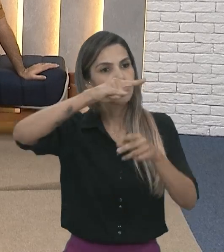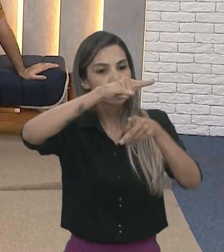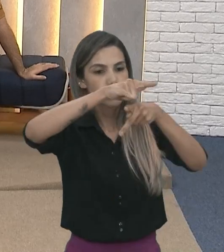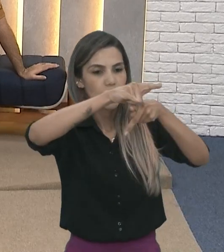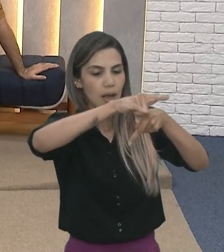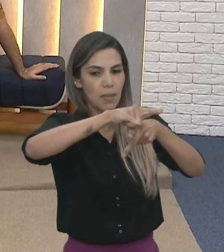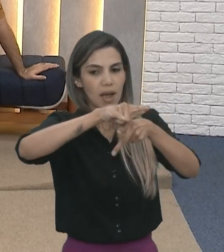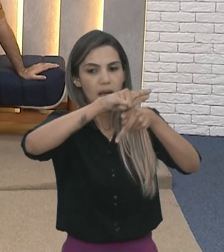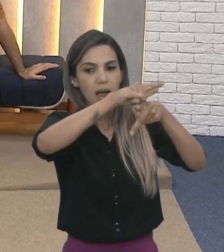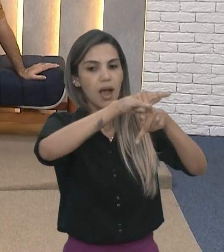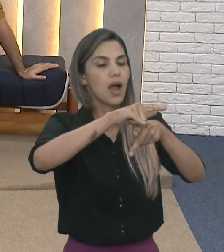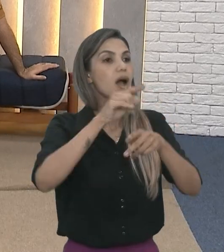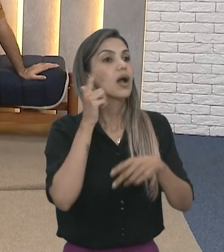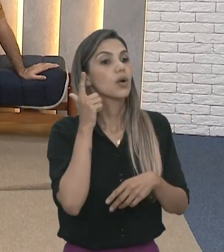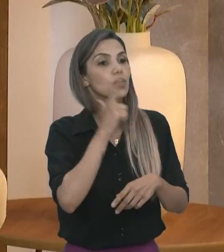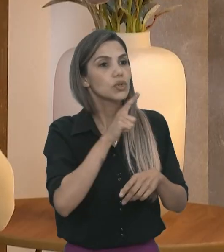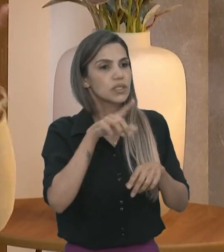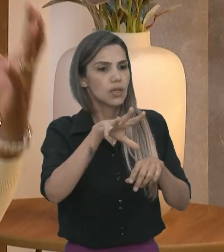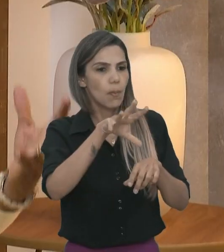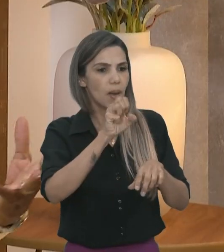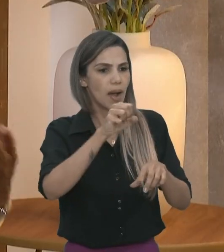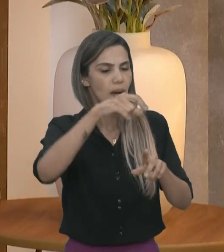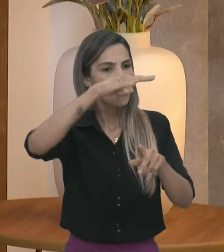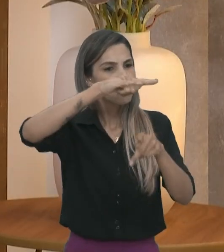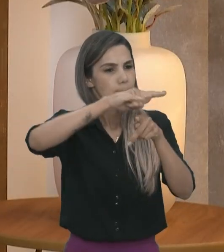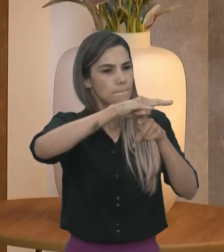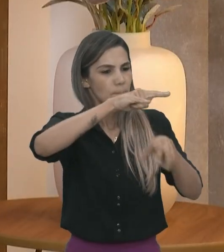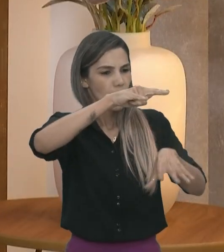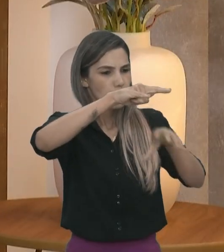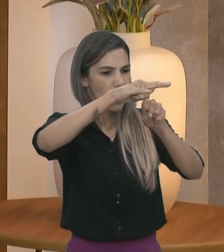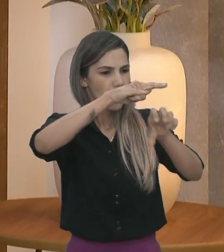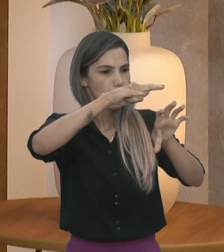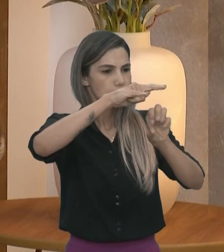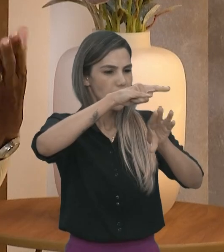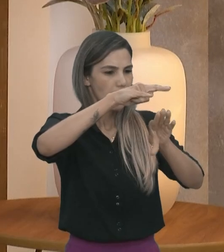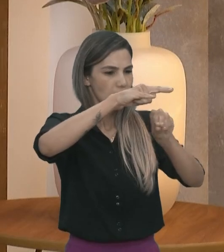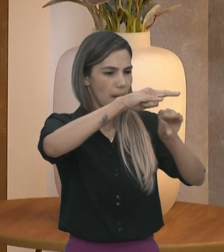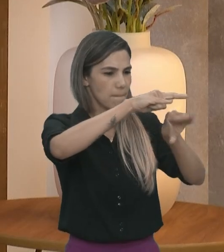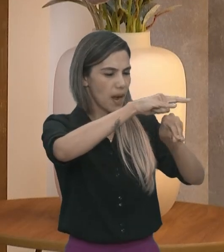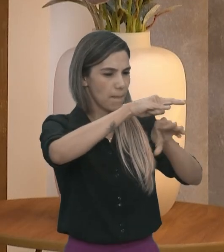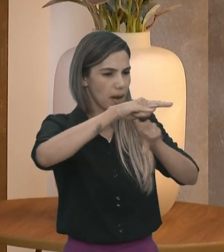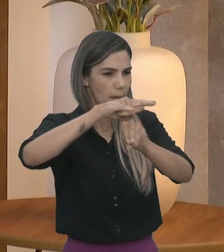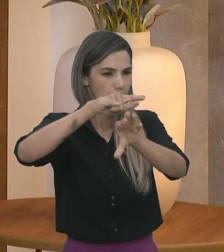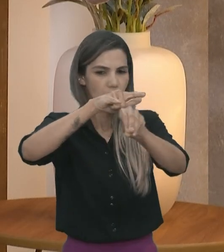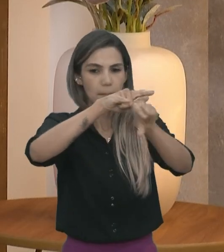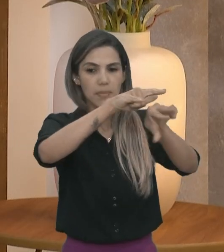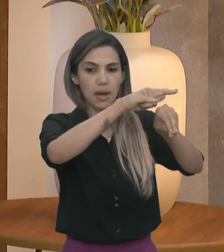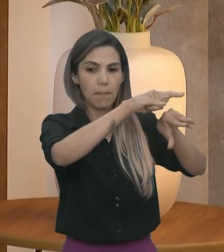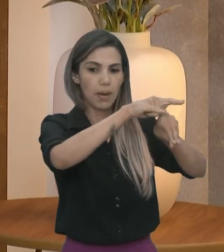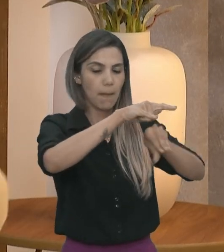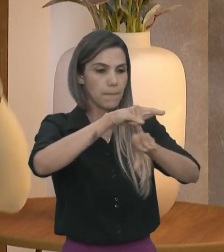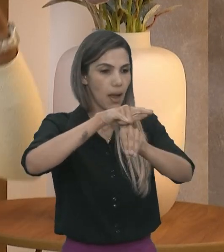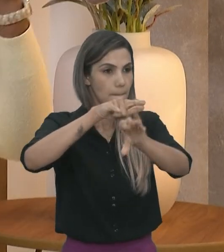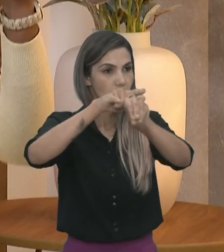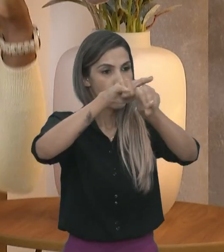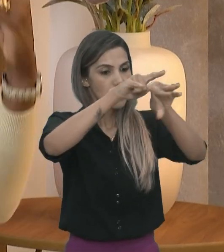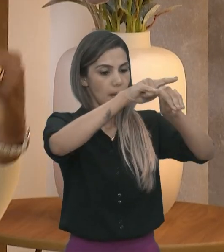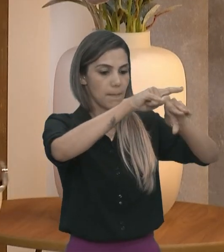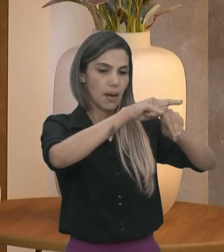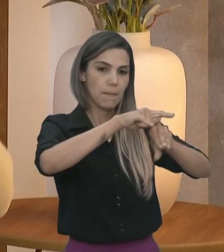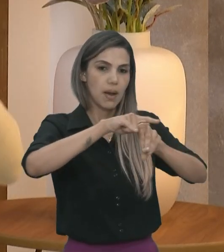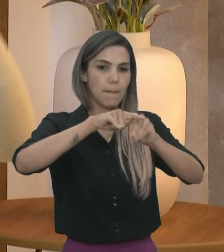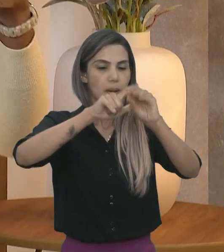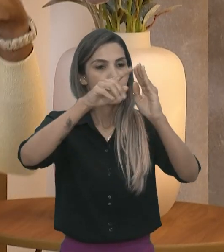fechamento frontal e lateral pelos painéis e pelo letreiro, a gente conseguiu, através das imagens de drone, né, ter